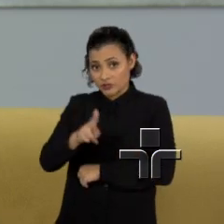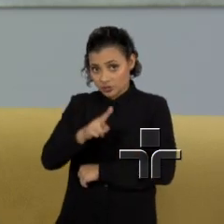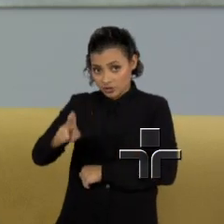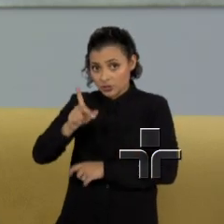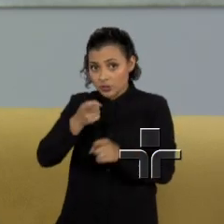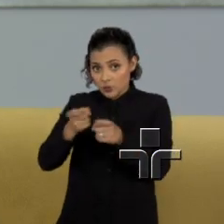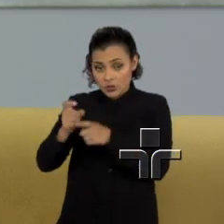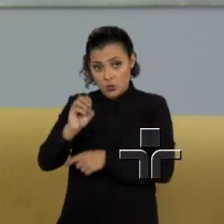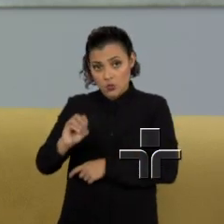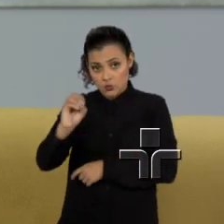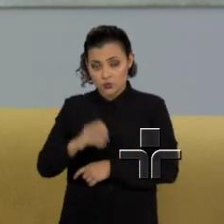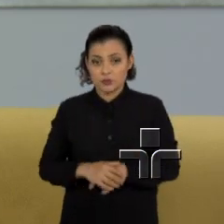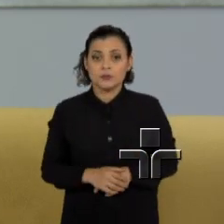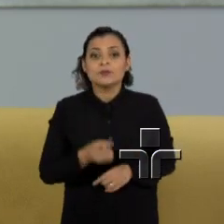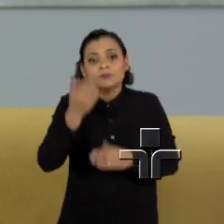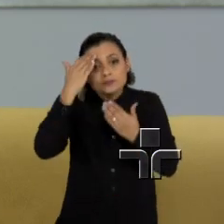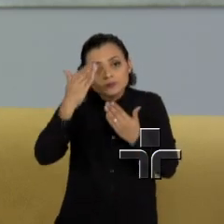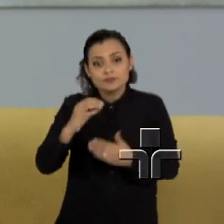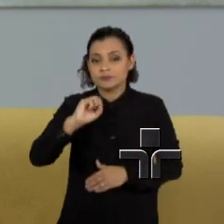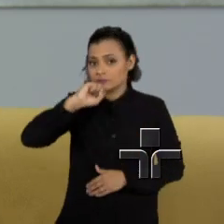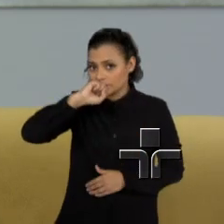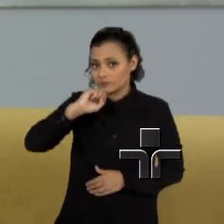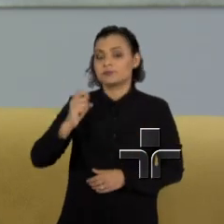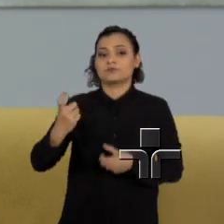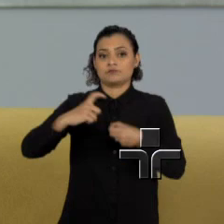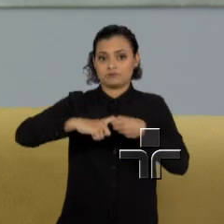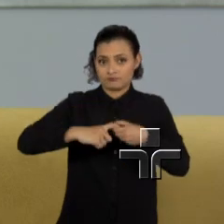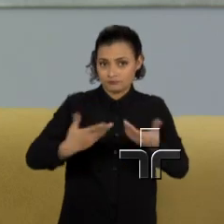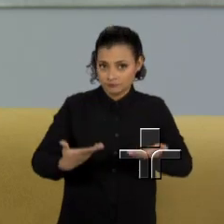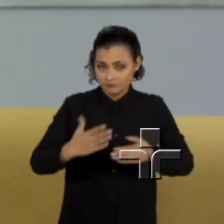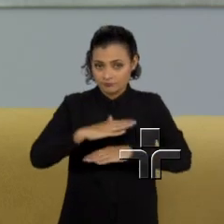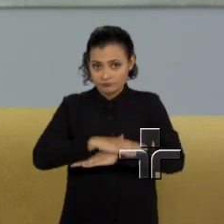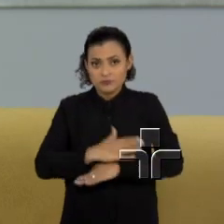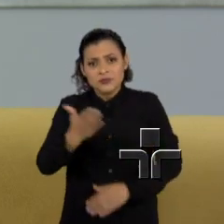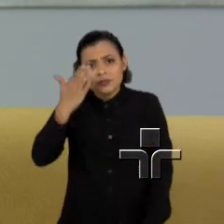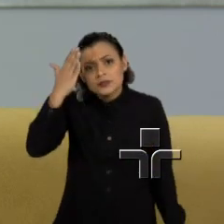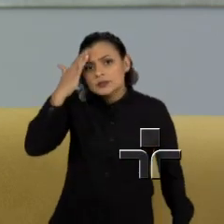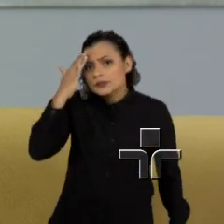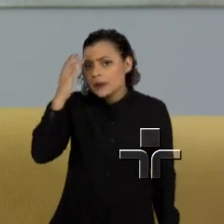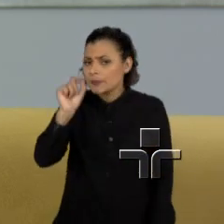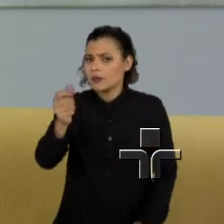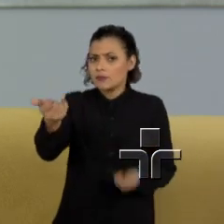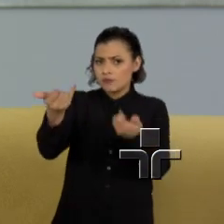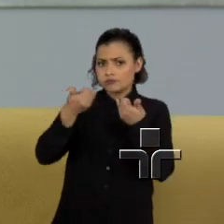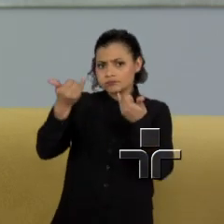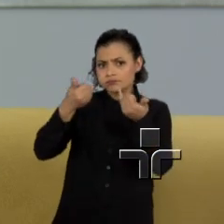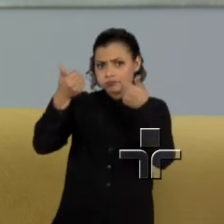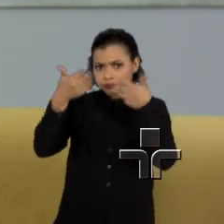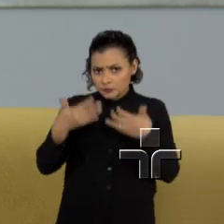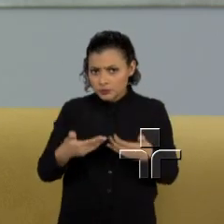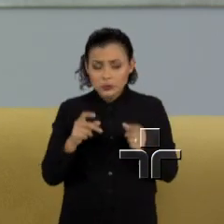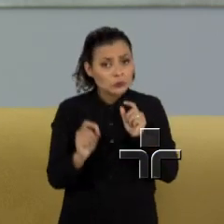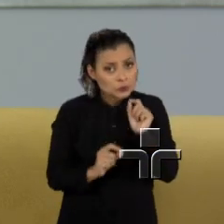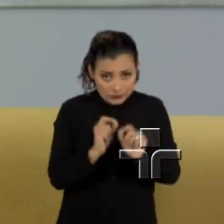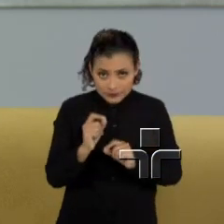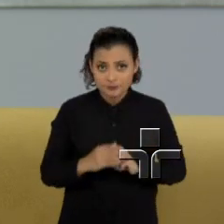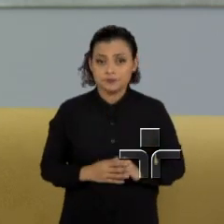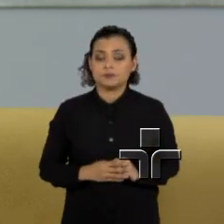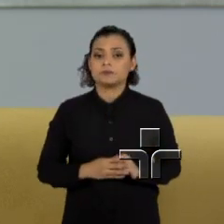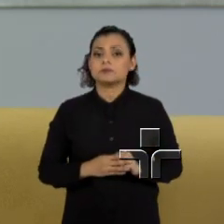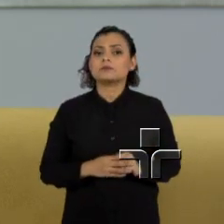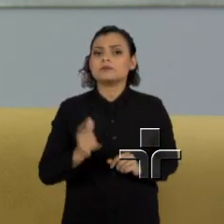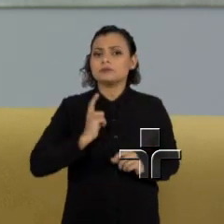tarde, obrigado pela sua participação aqui no JC1. Eu gostaria de saber, gostaria que o senhor nos contasse que tipo